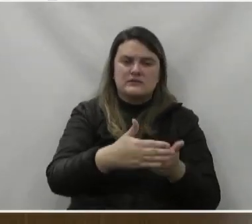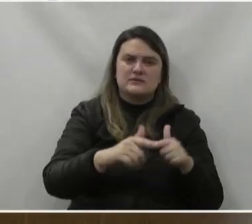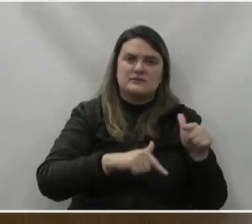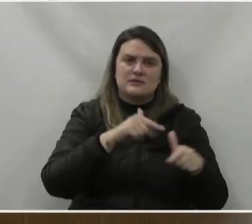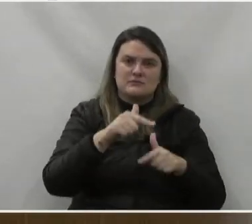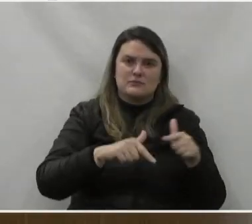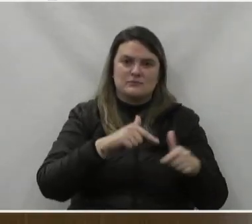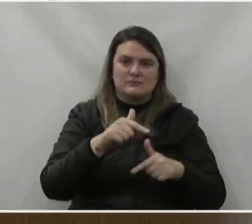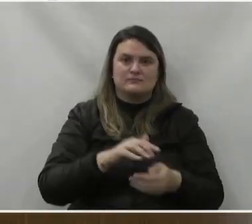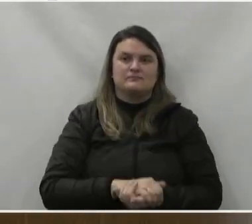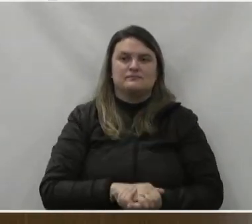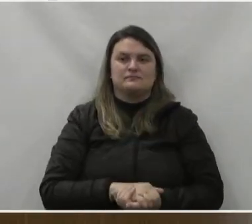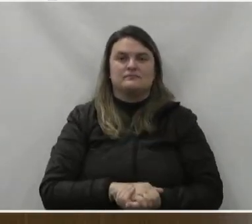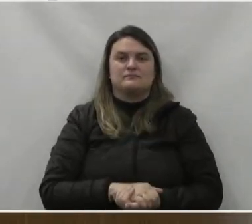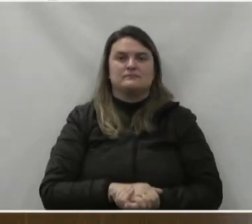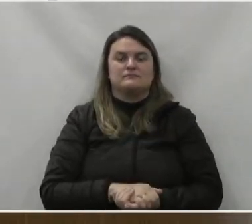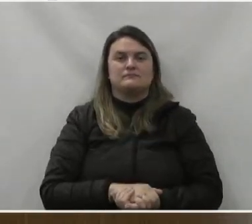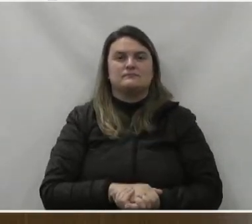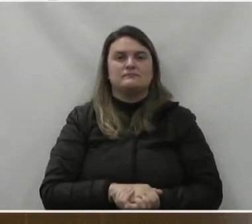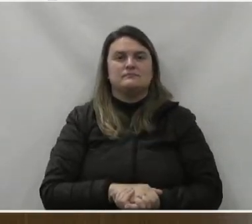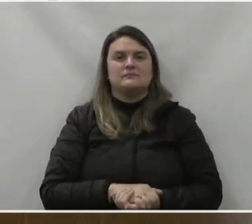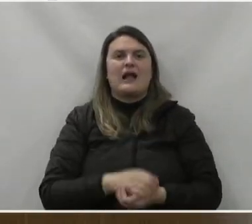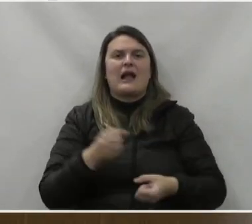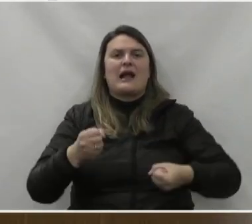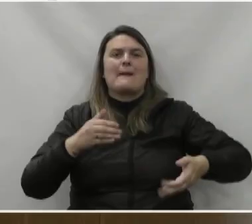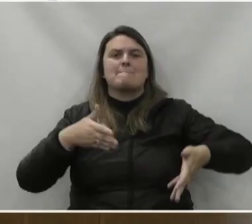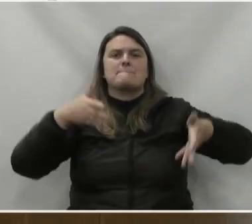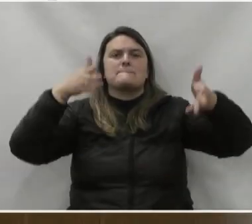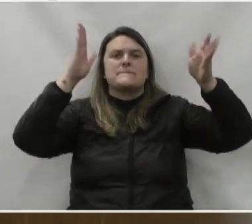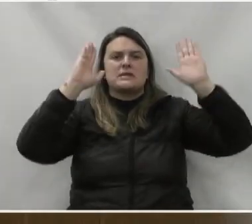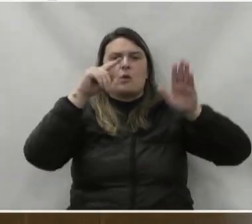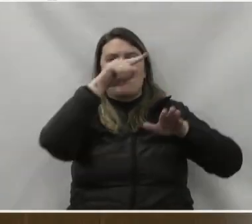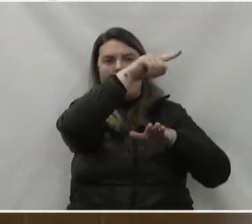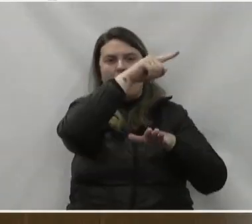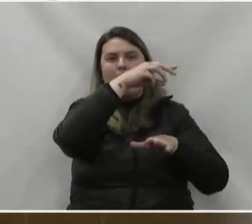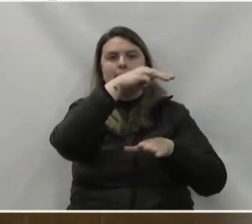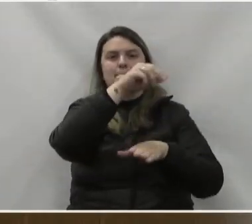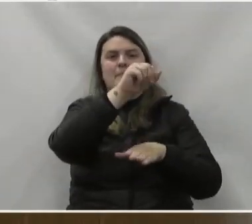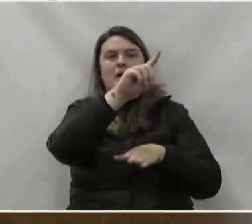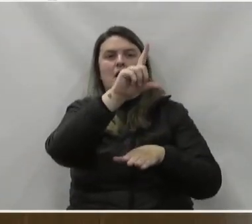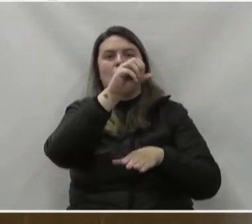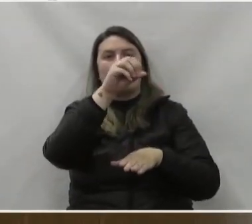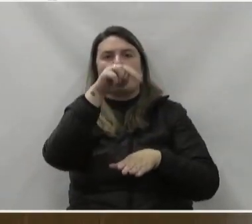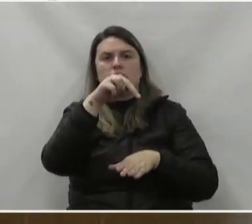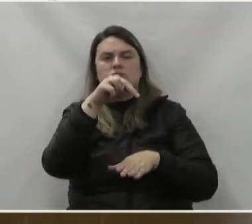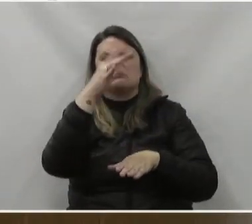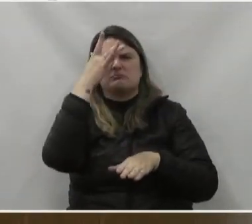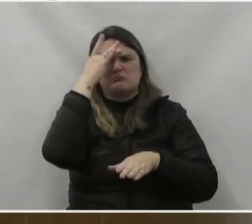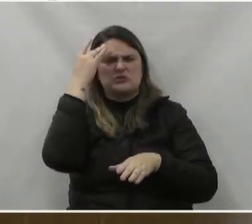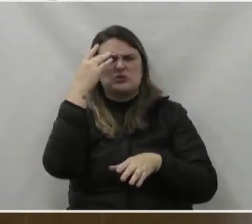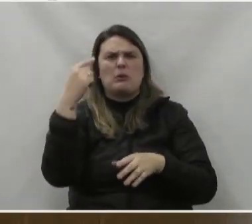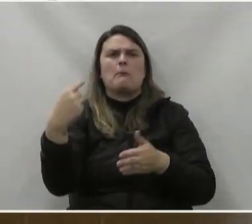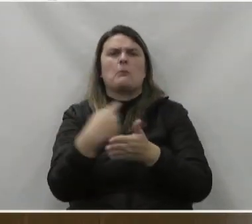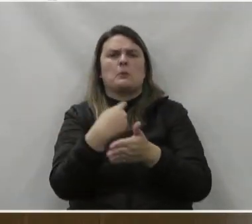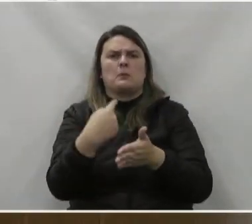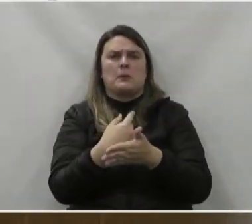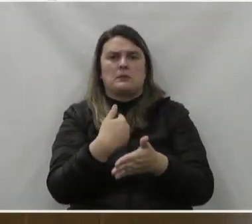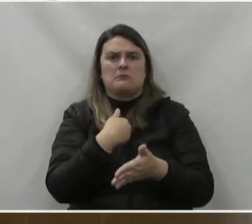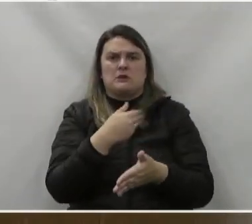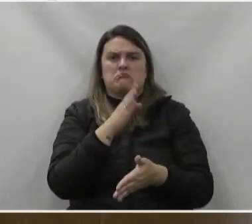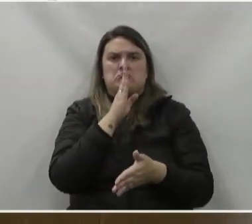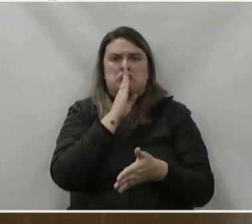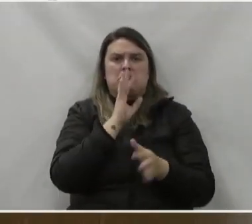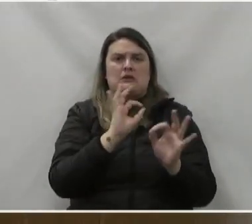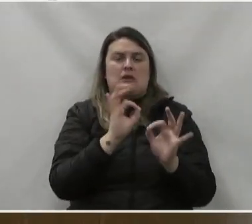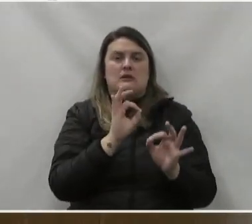aconteceu aquela paralisação lá dos caminhoneiros, lá no Malon, né, onde eu fui questionado, e eu não sou de ficar em cima do muro, não. Né? 1 ou